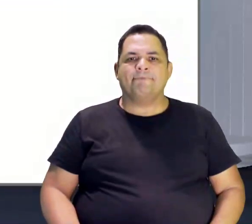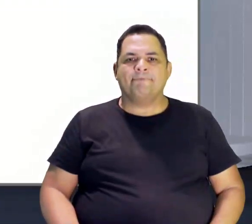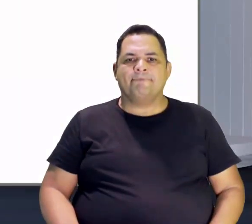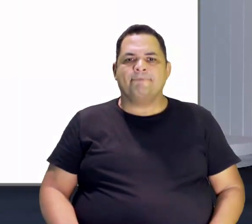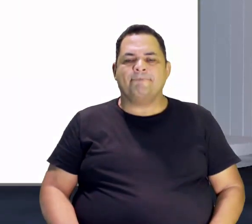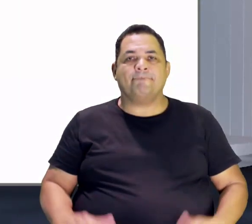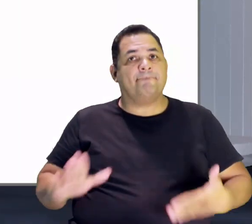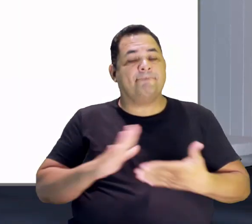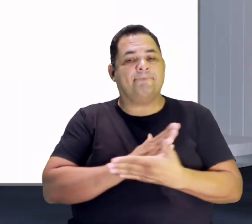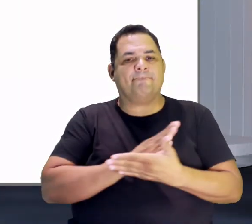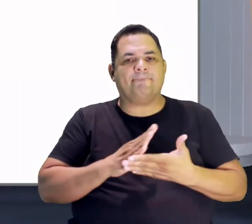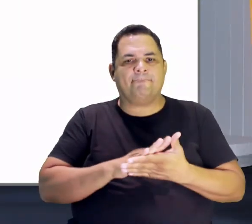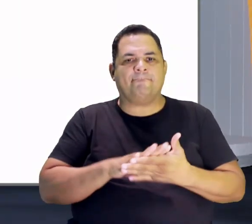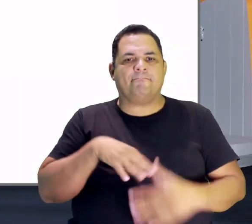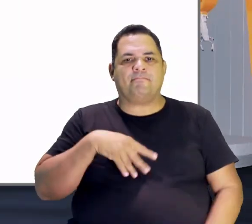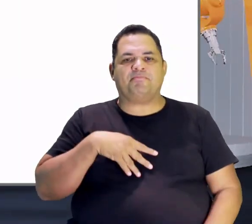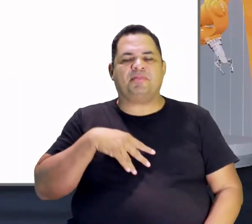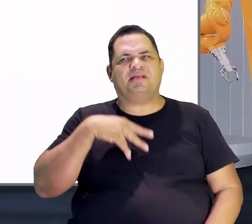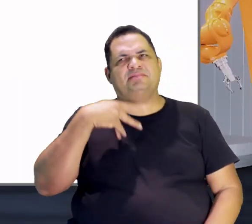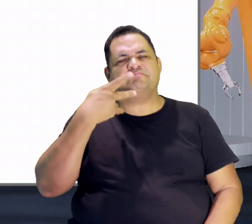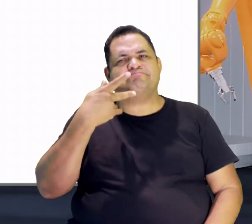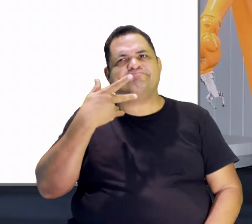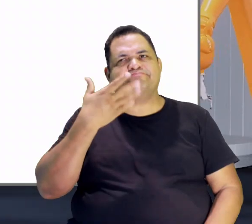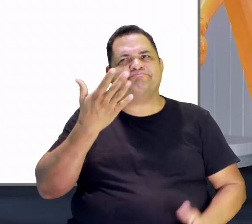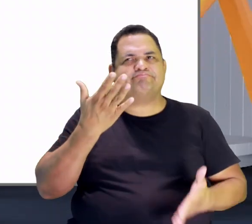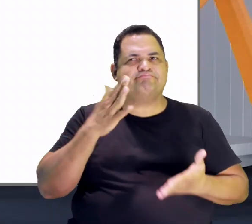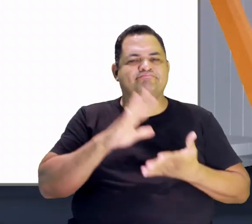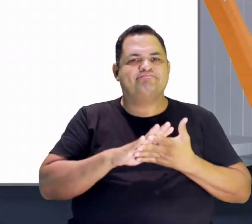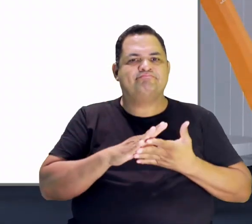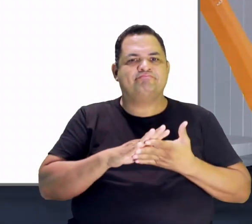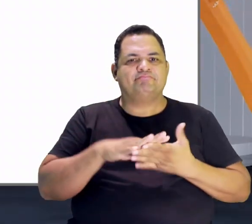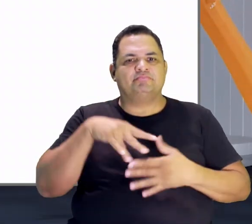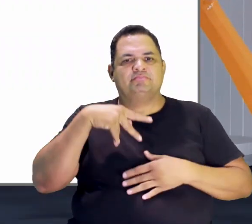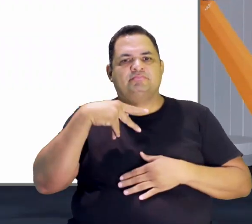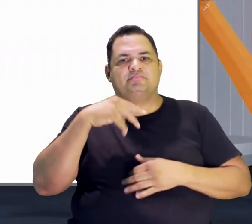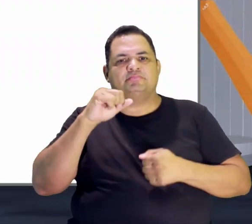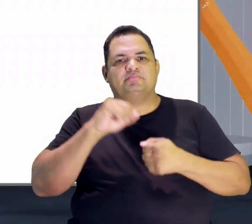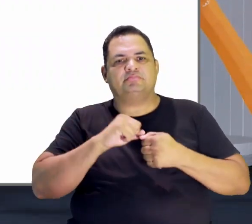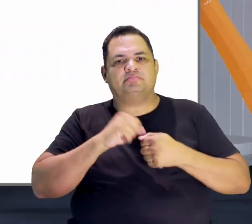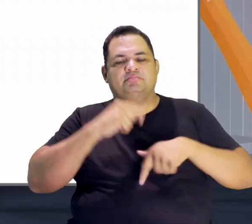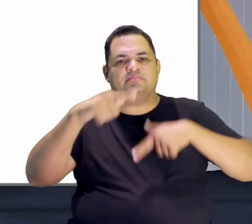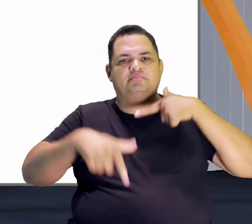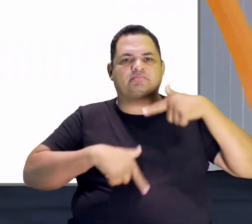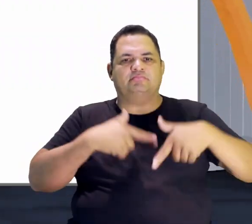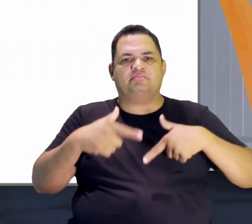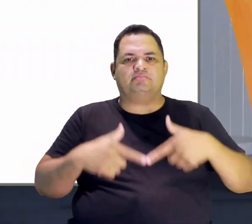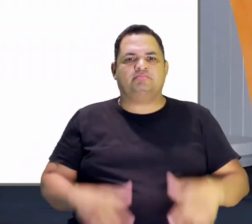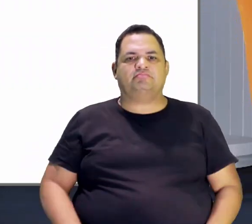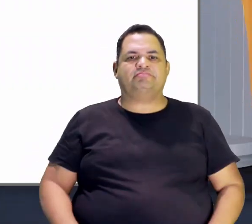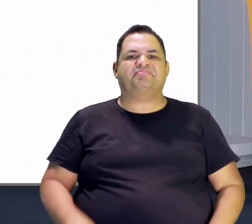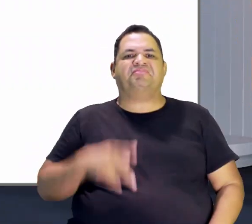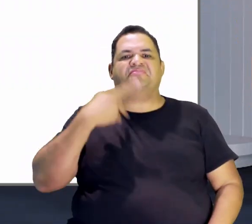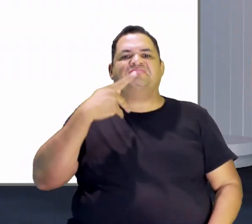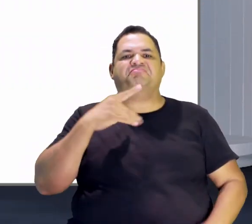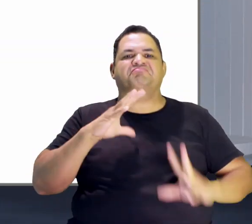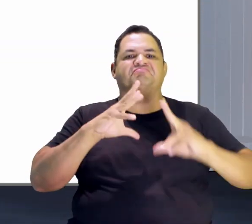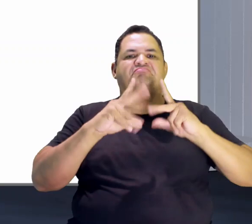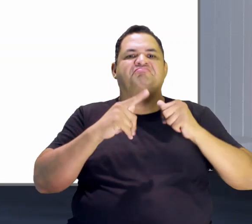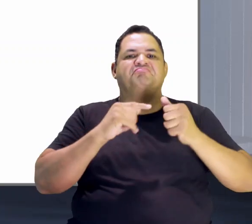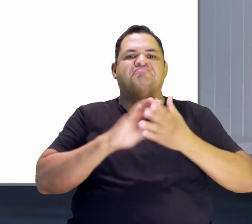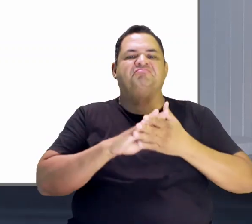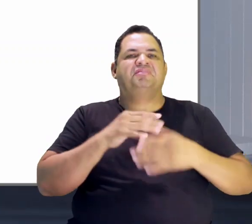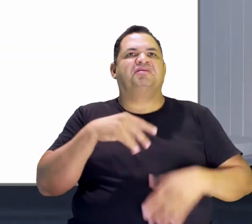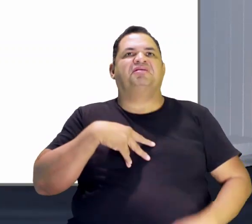às vezes a gente comete assim, simples, né? Tá fazendo um trabalho qualquer, tá todo mundo lá, só eu